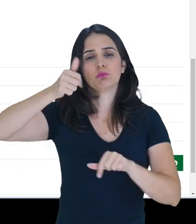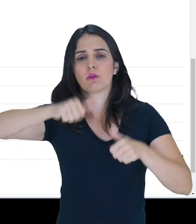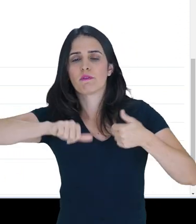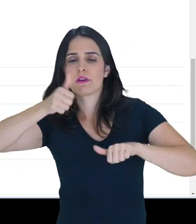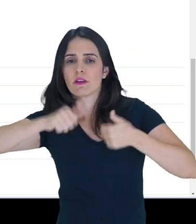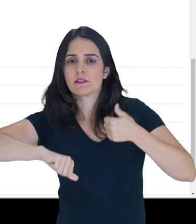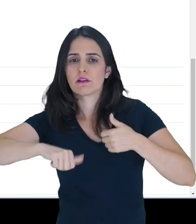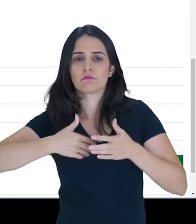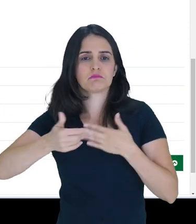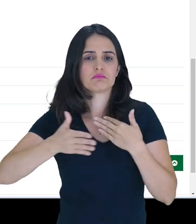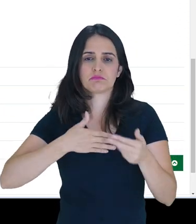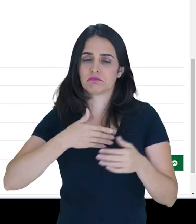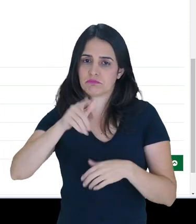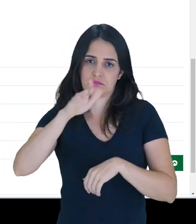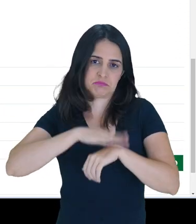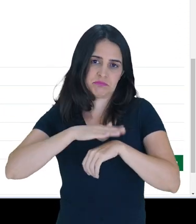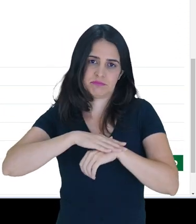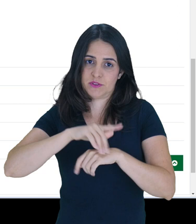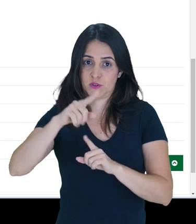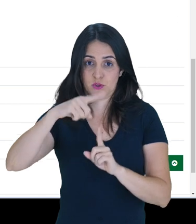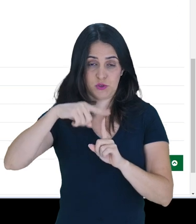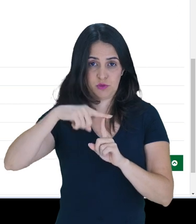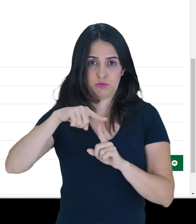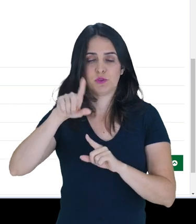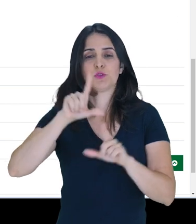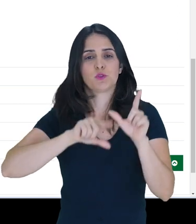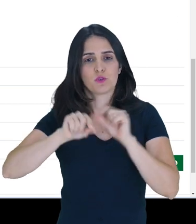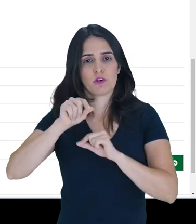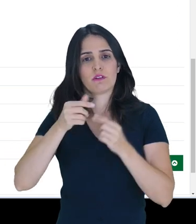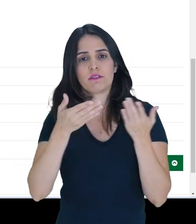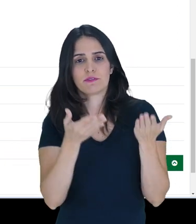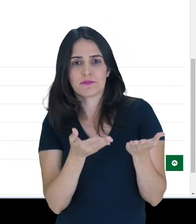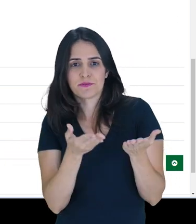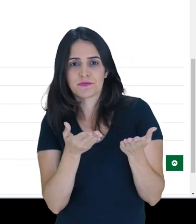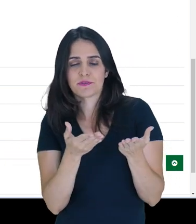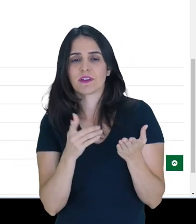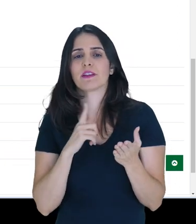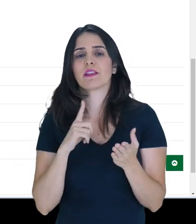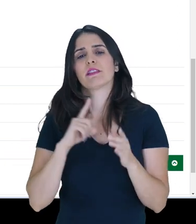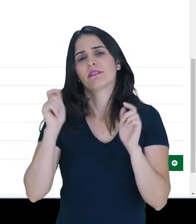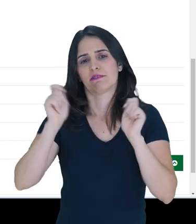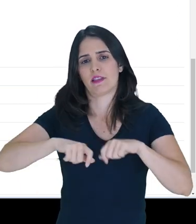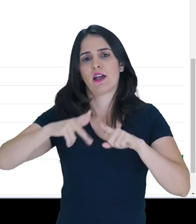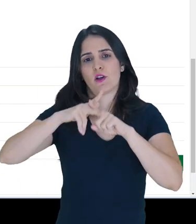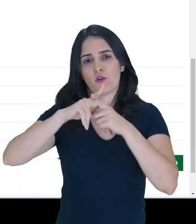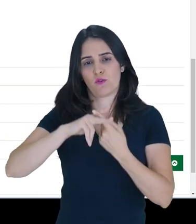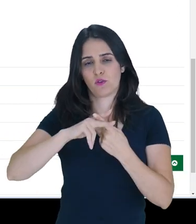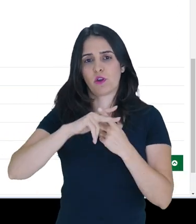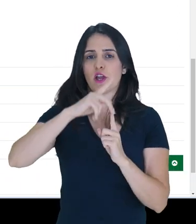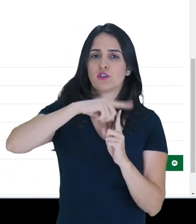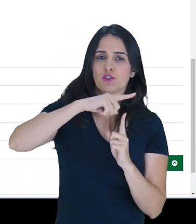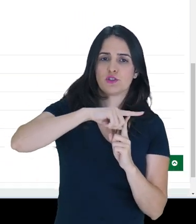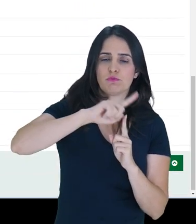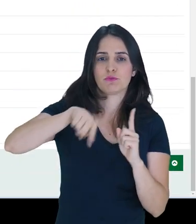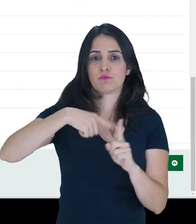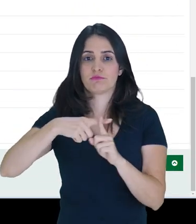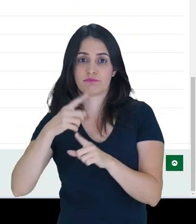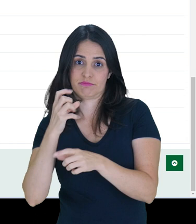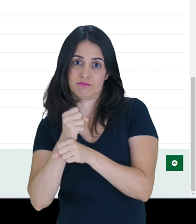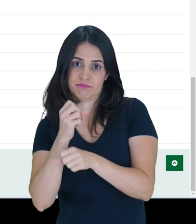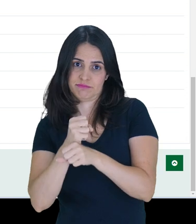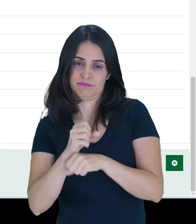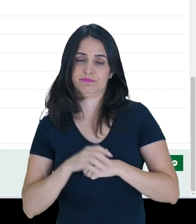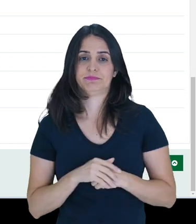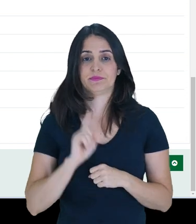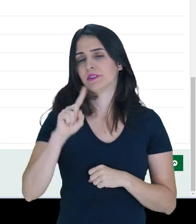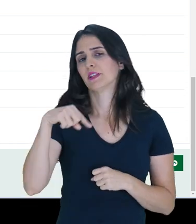de avaliação seja ela qual for eu vou ter essa opção aqui para configurar o tipo e a nota e depois então